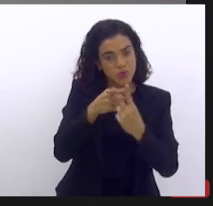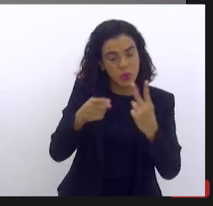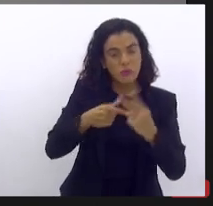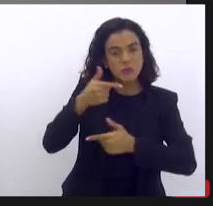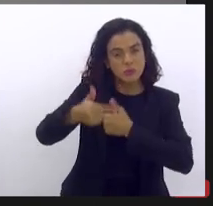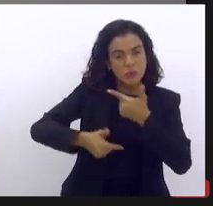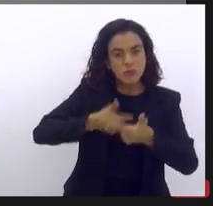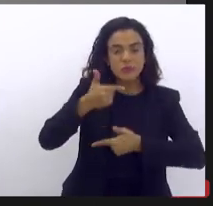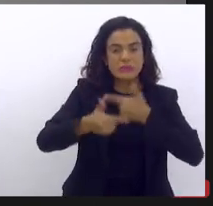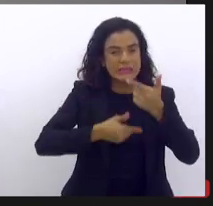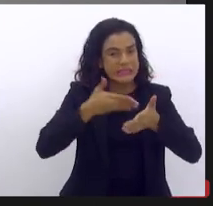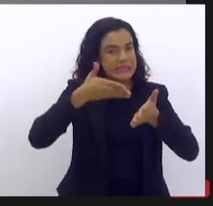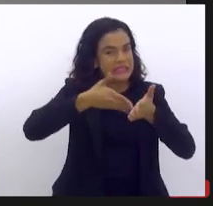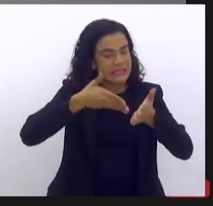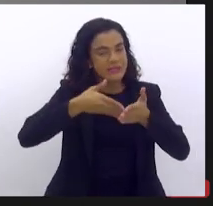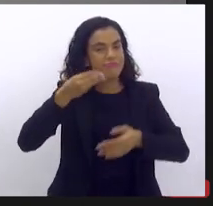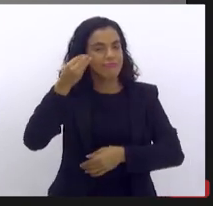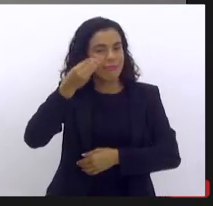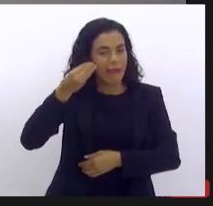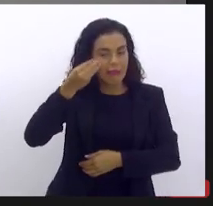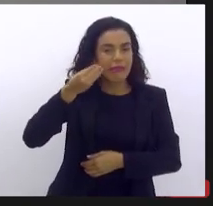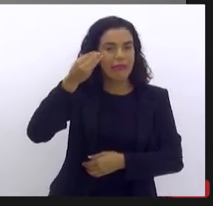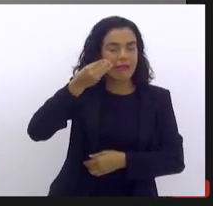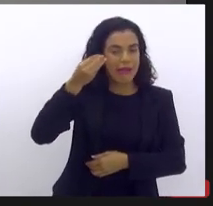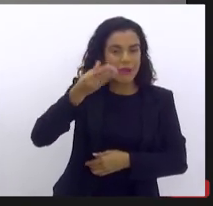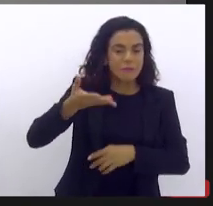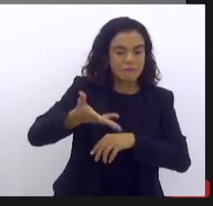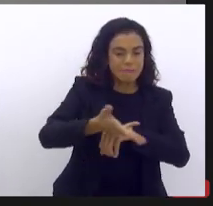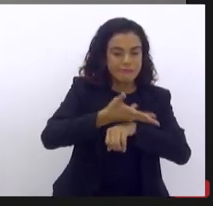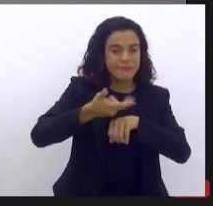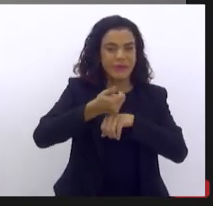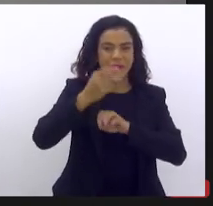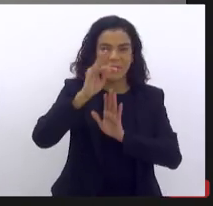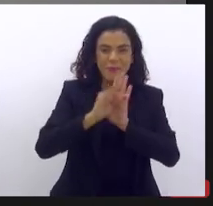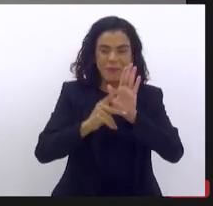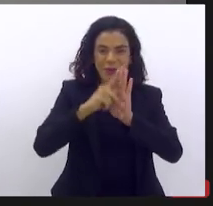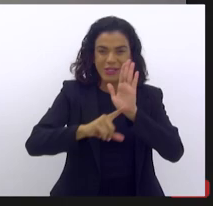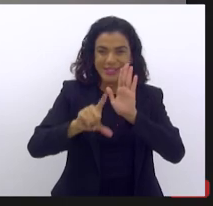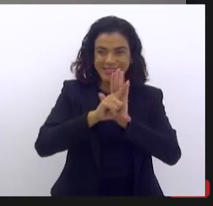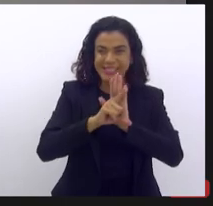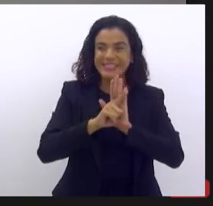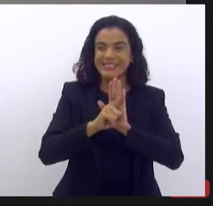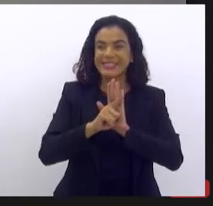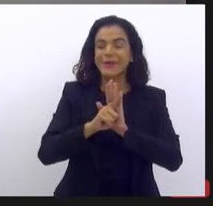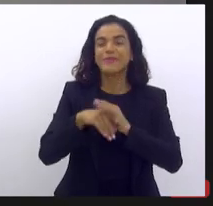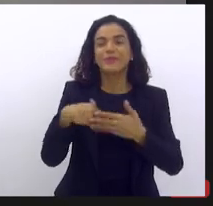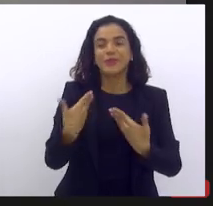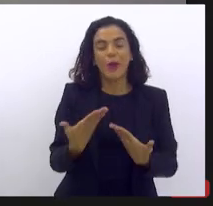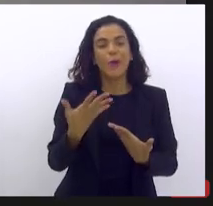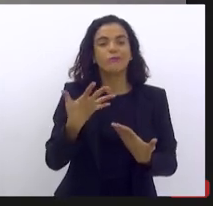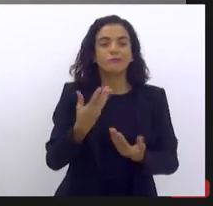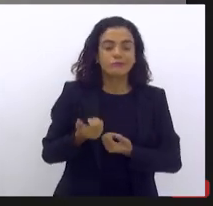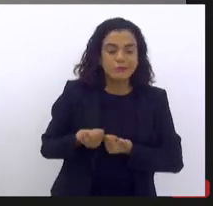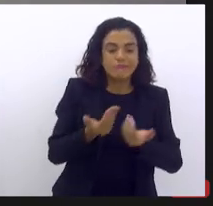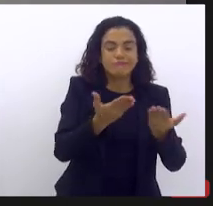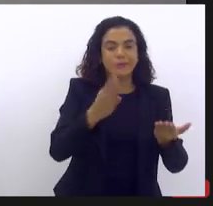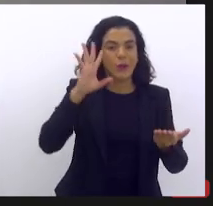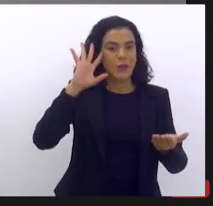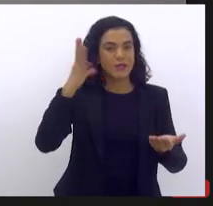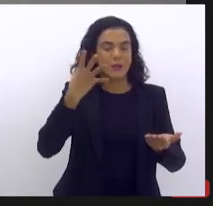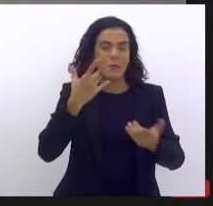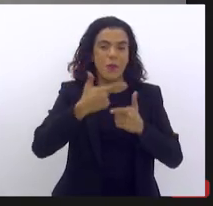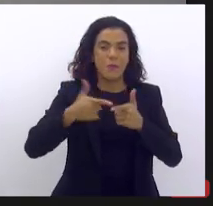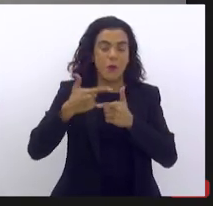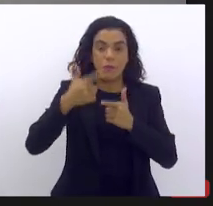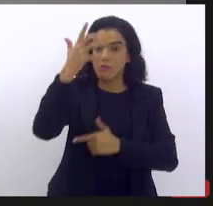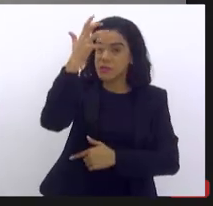desse tempo todinho, tentando aperfeiçoar o projeto. Recentemente teve audiência pública. Enfim, estamos dando uma solução definitiva para um